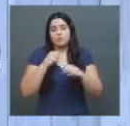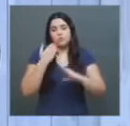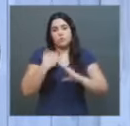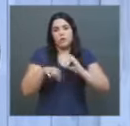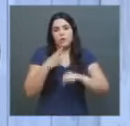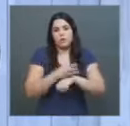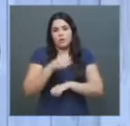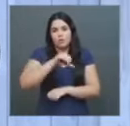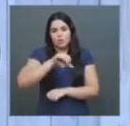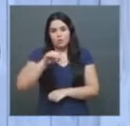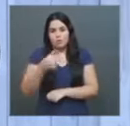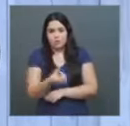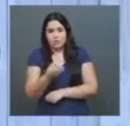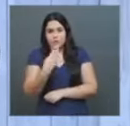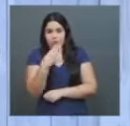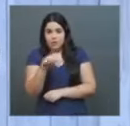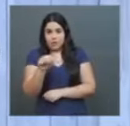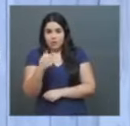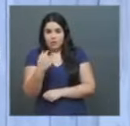WhatsApp